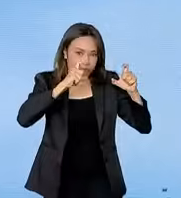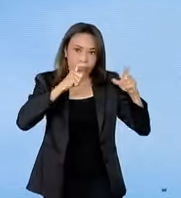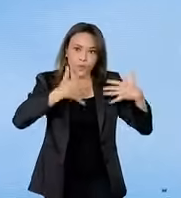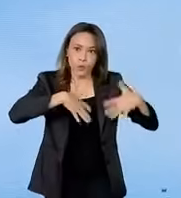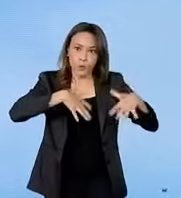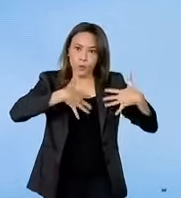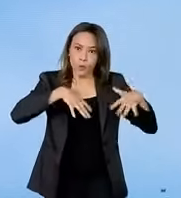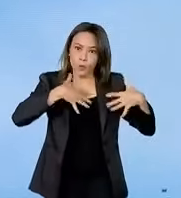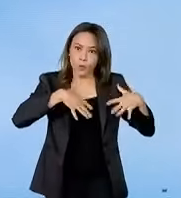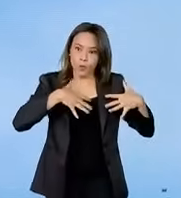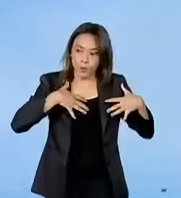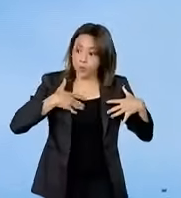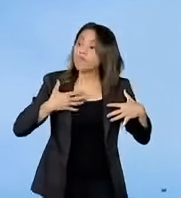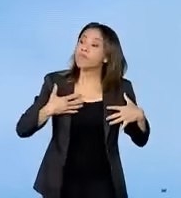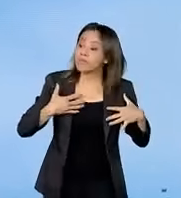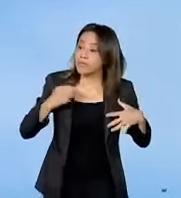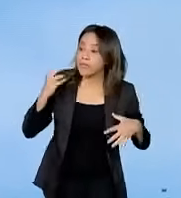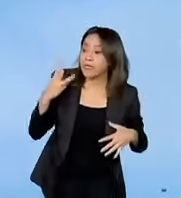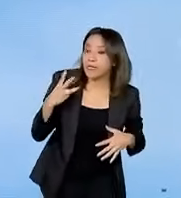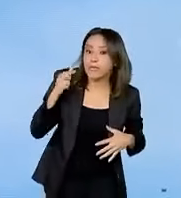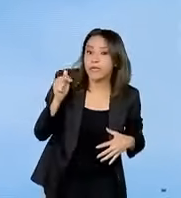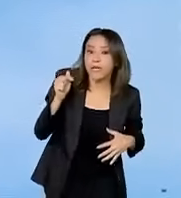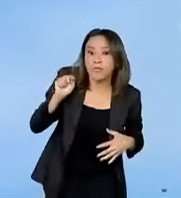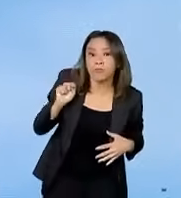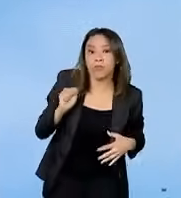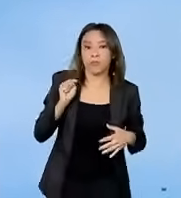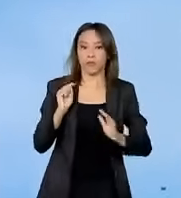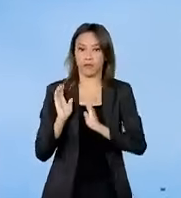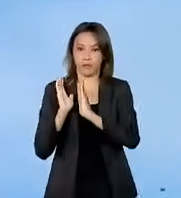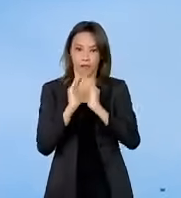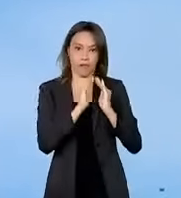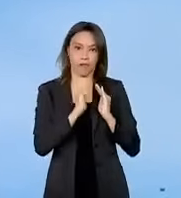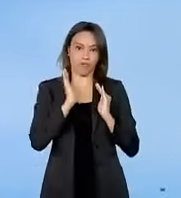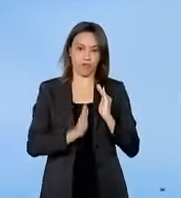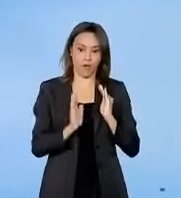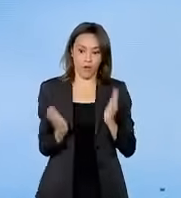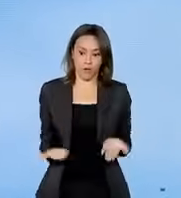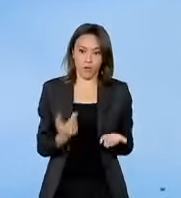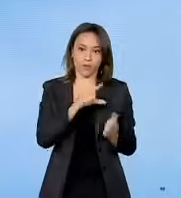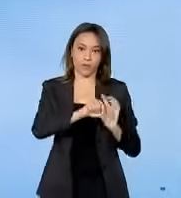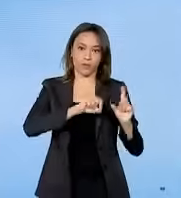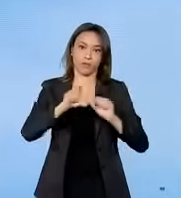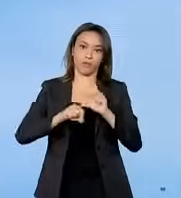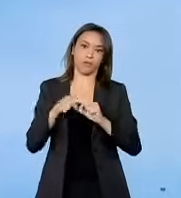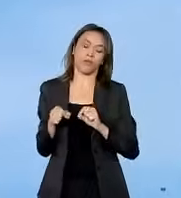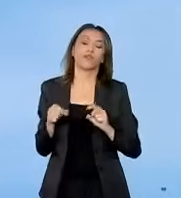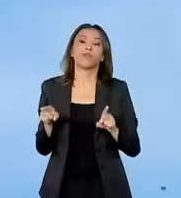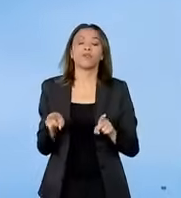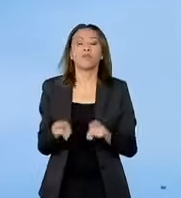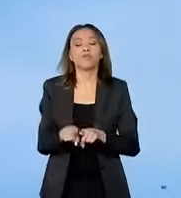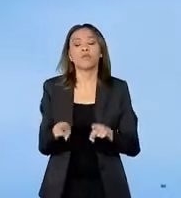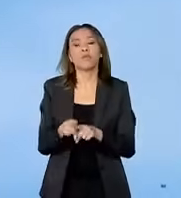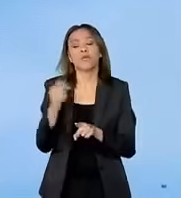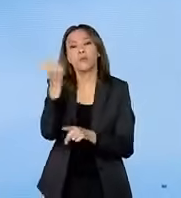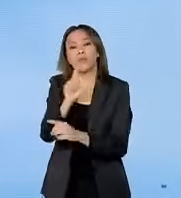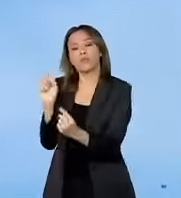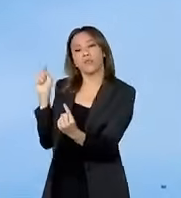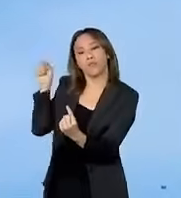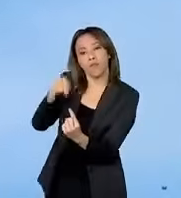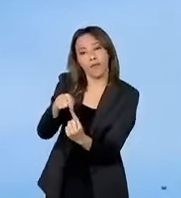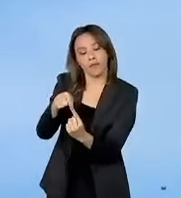Márcio Macedo, são mais de 37 mil moradias sendo selecionadas hoje e também superando a meta